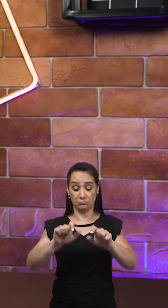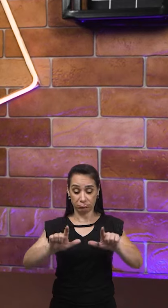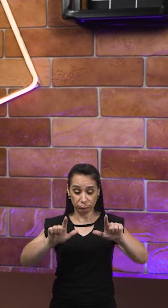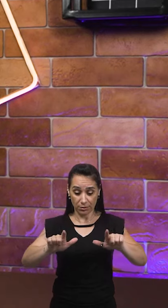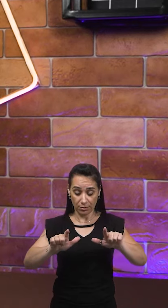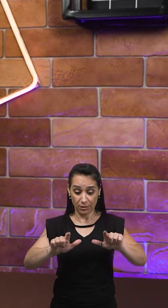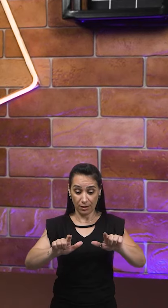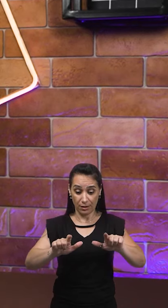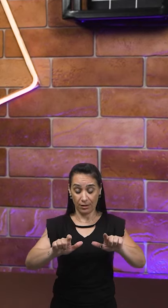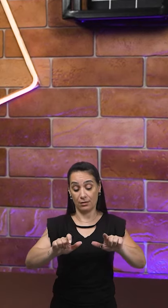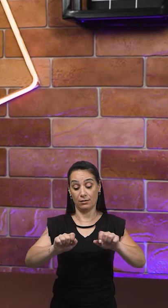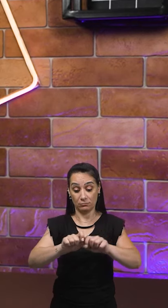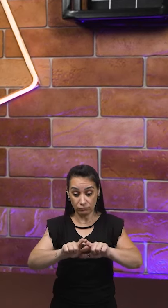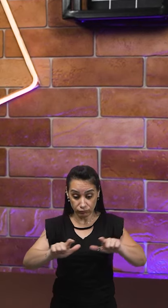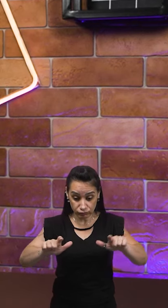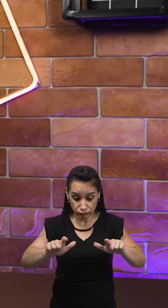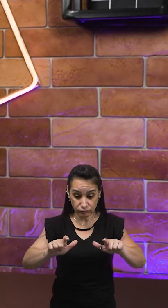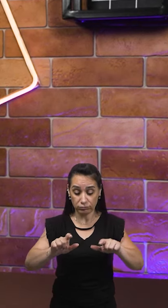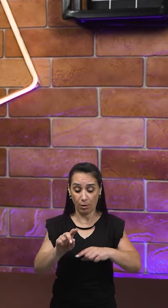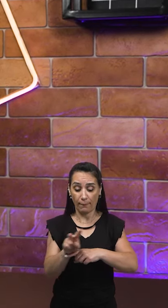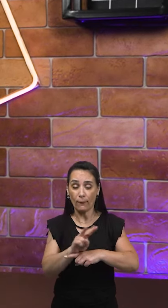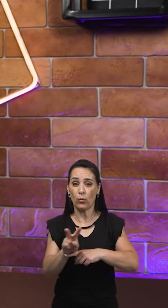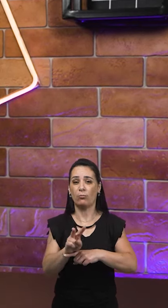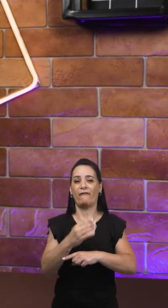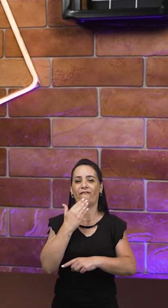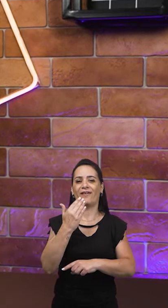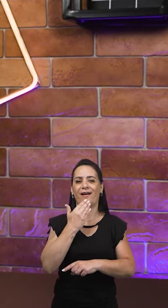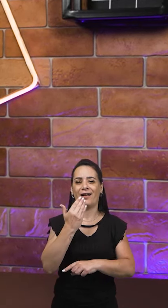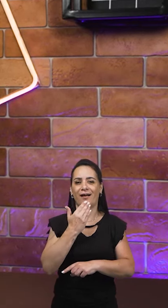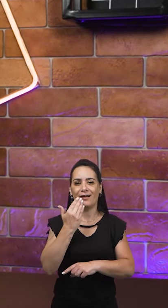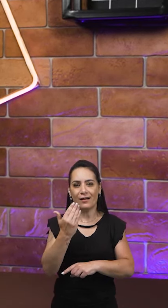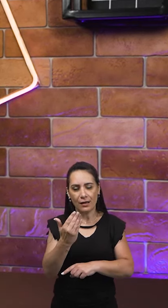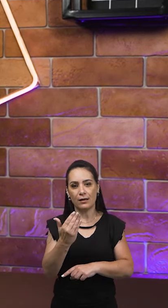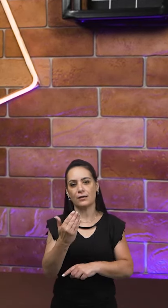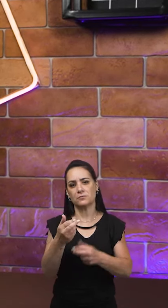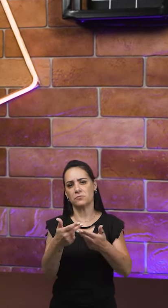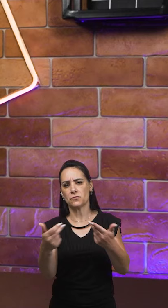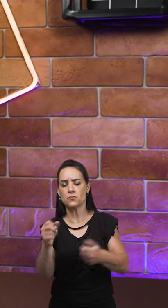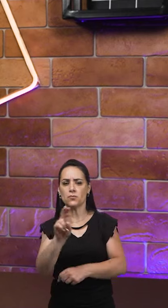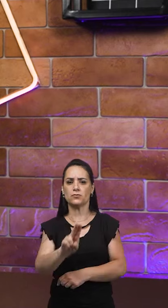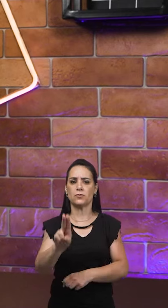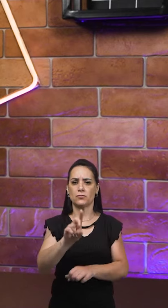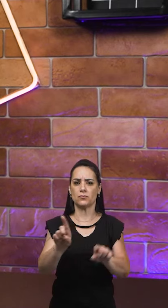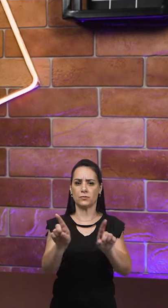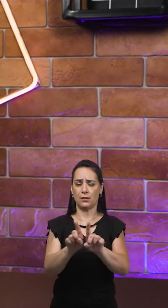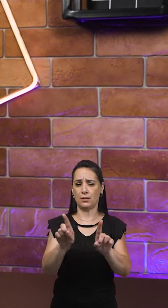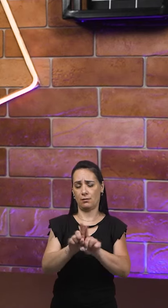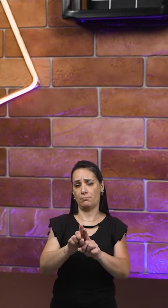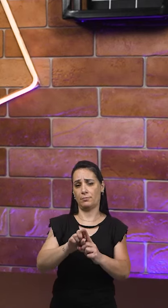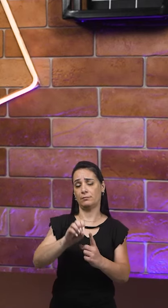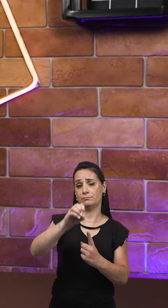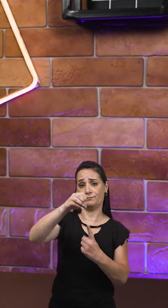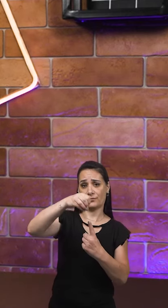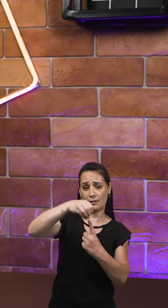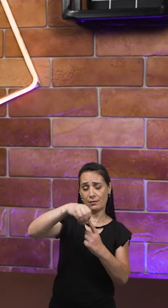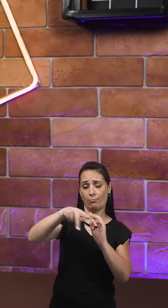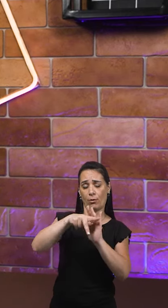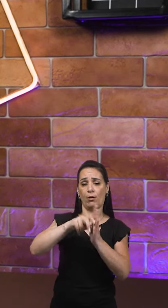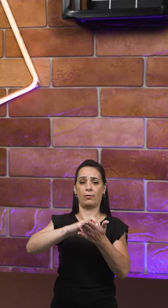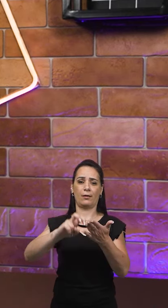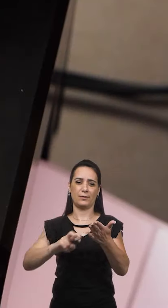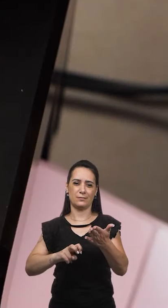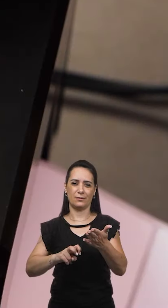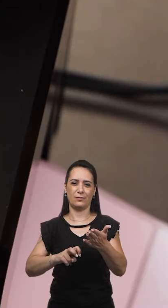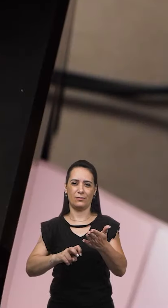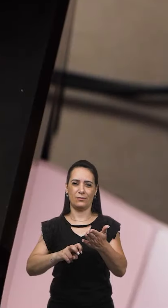e essa tela que permite com que a gente consiga ter um monitoramento fácil dos consumíveis e até mesmo o status da própria